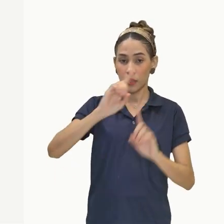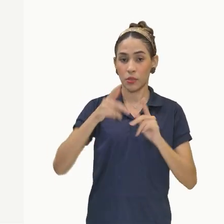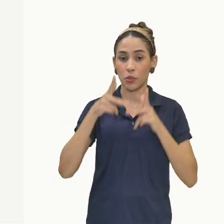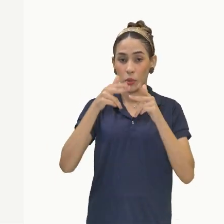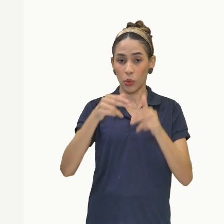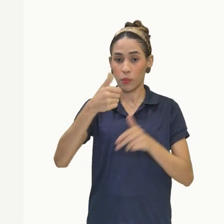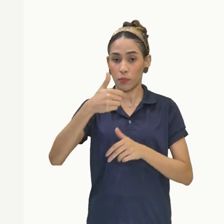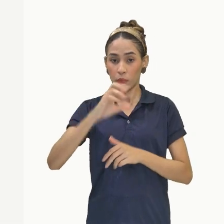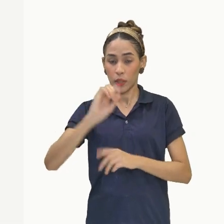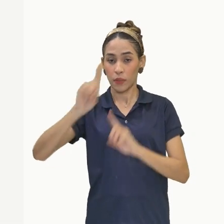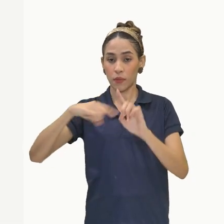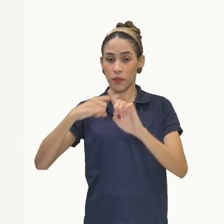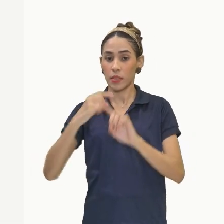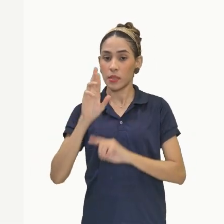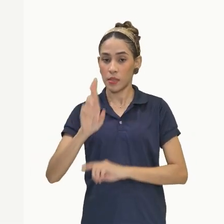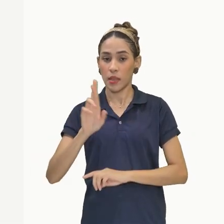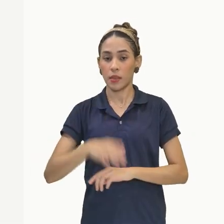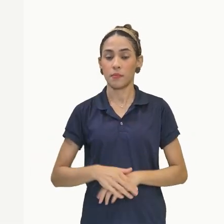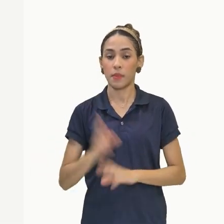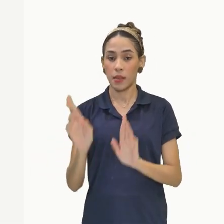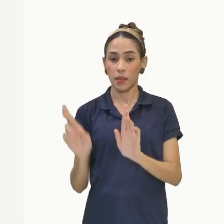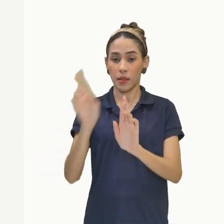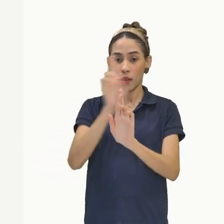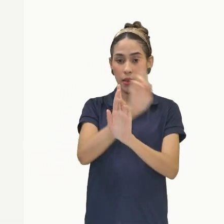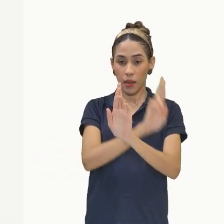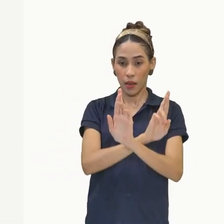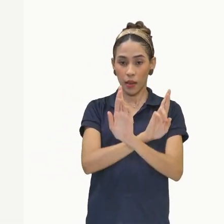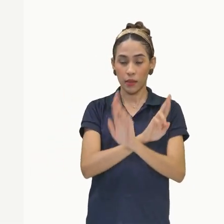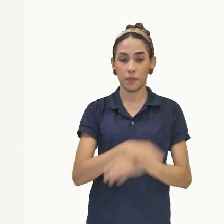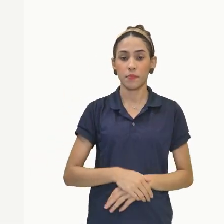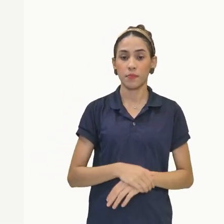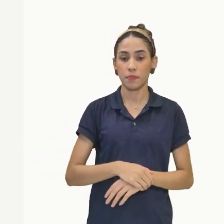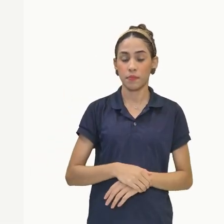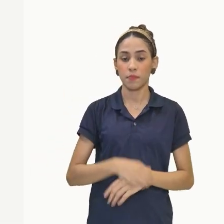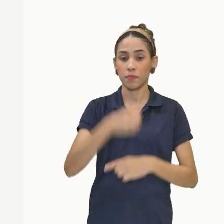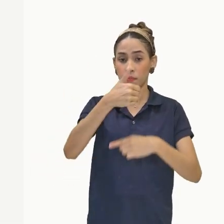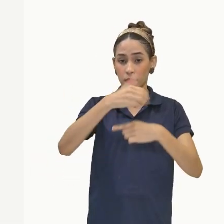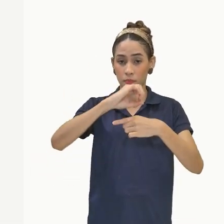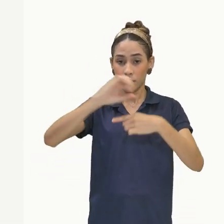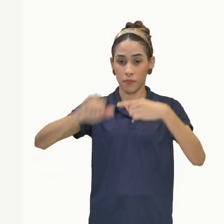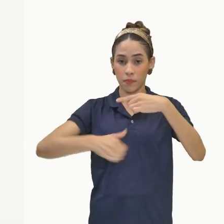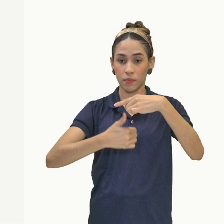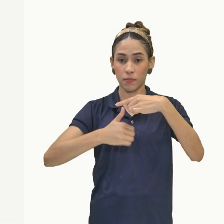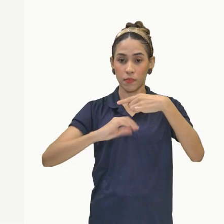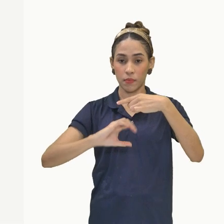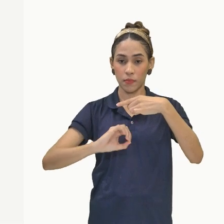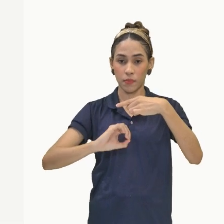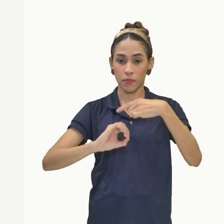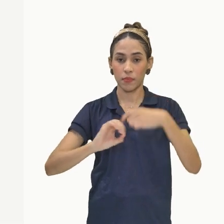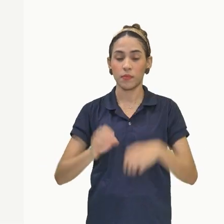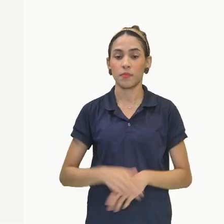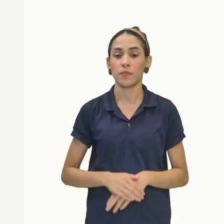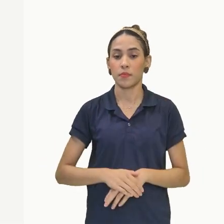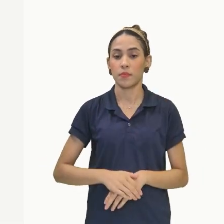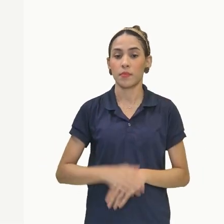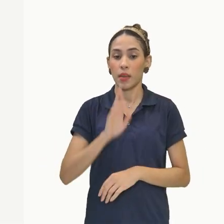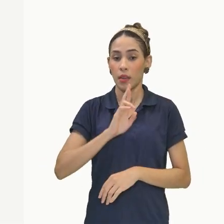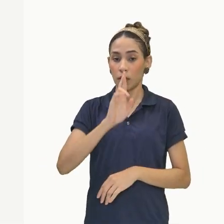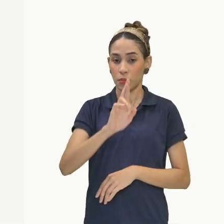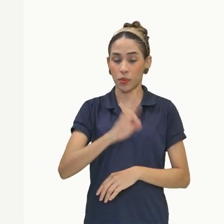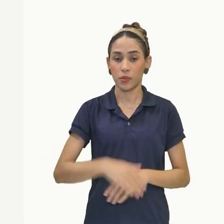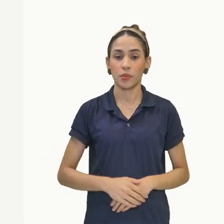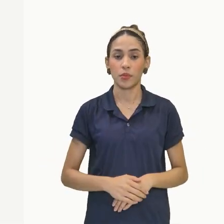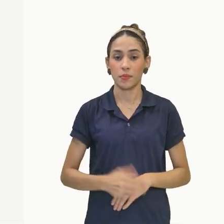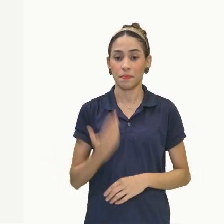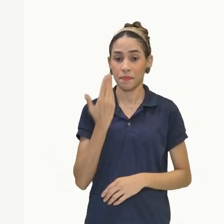10. Isolando o R, R é 10 dividido por 10. Portanto, a resistência interna do receptor